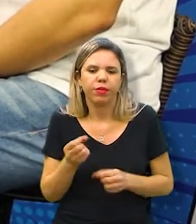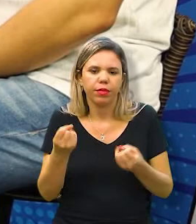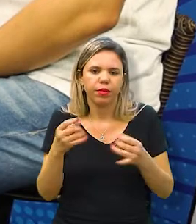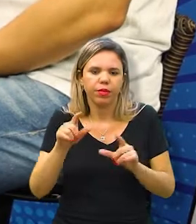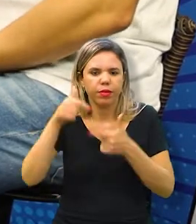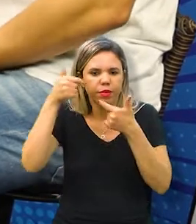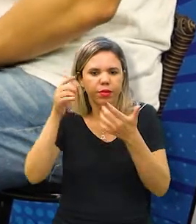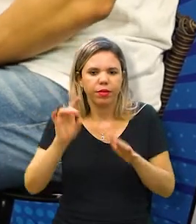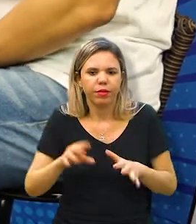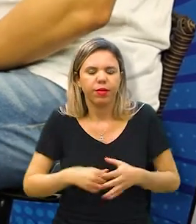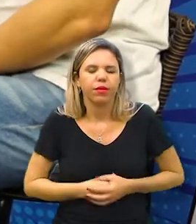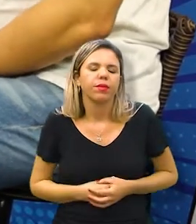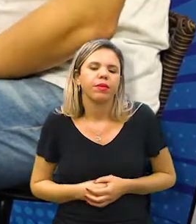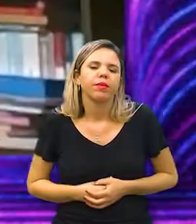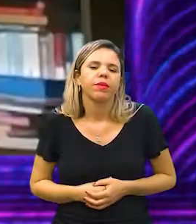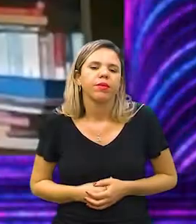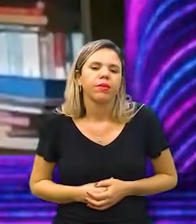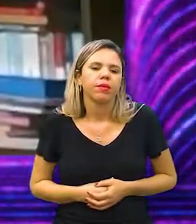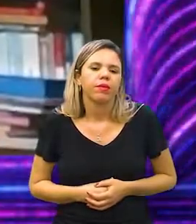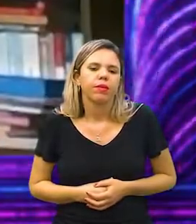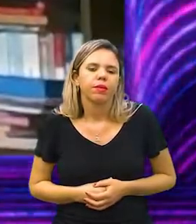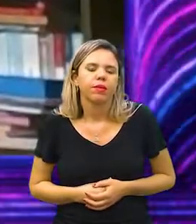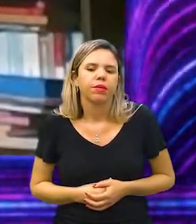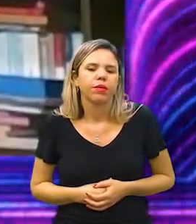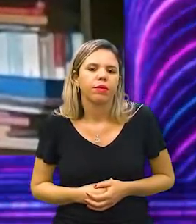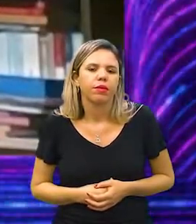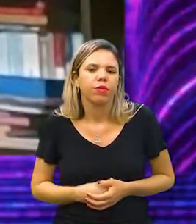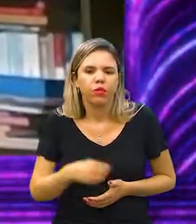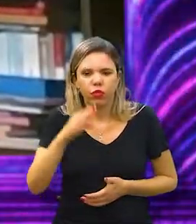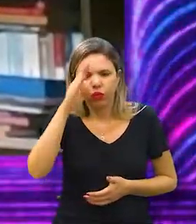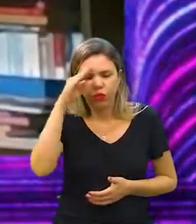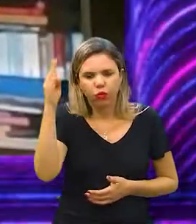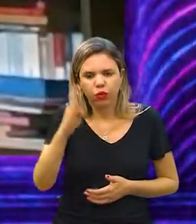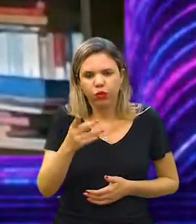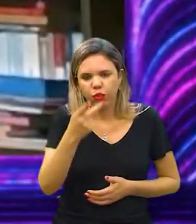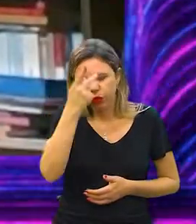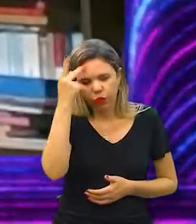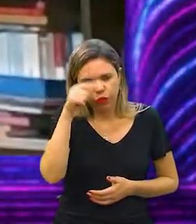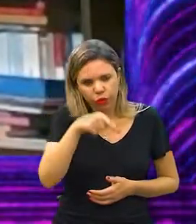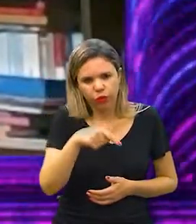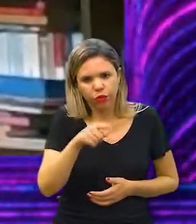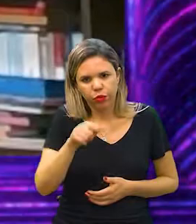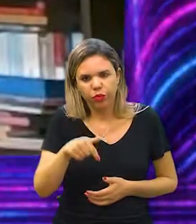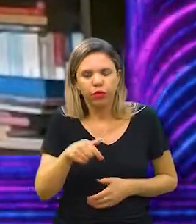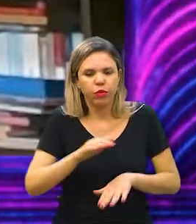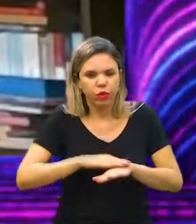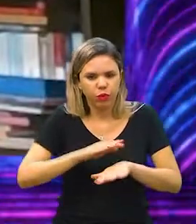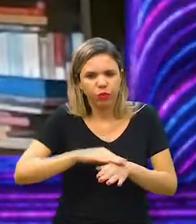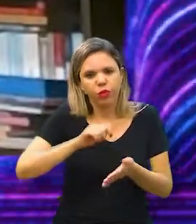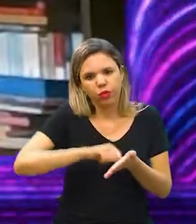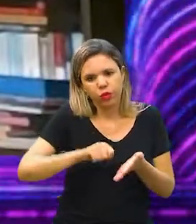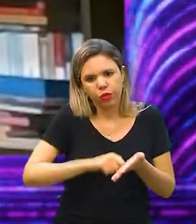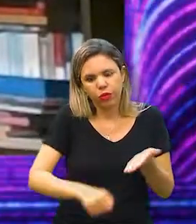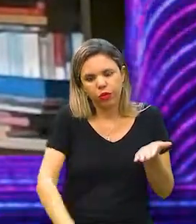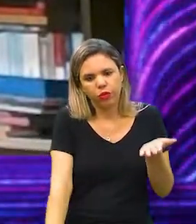um personagem, tá? A protagonista brasileira, ela será uma autora.